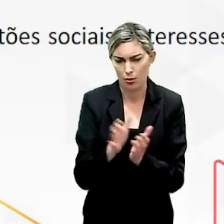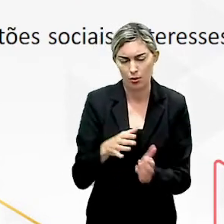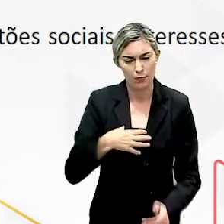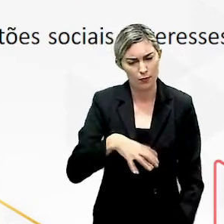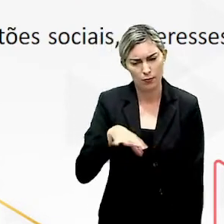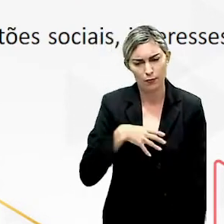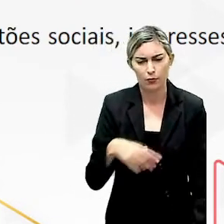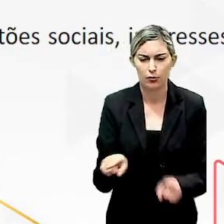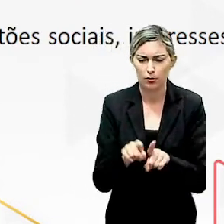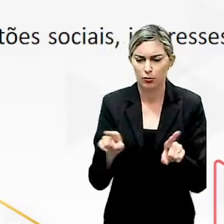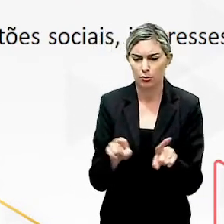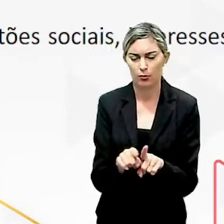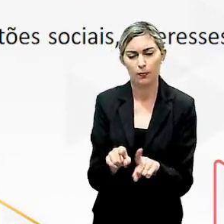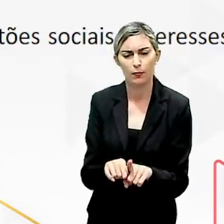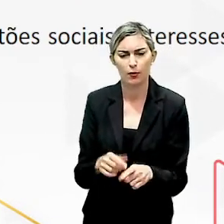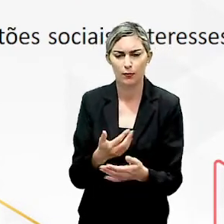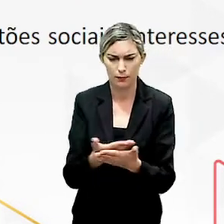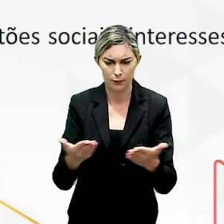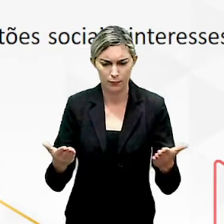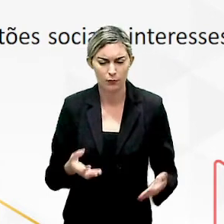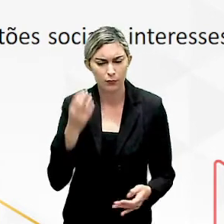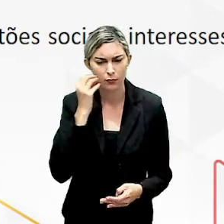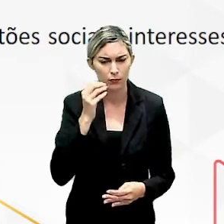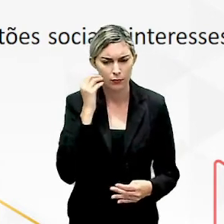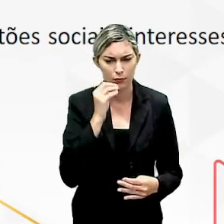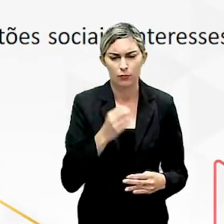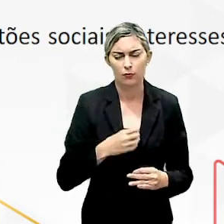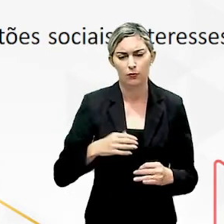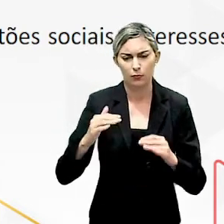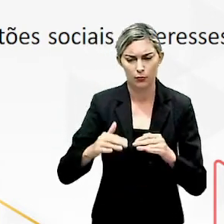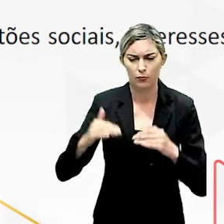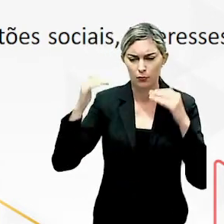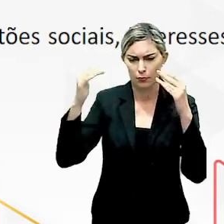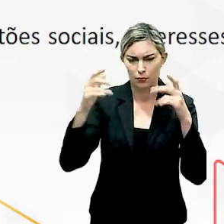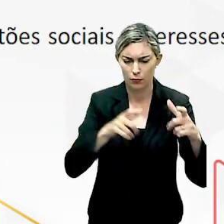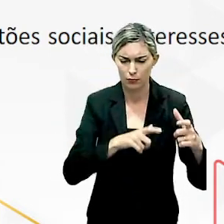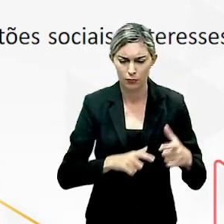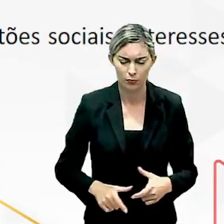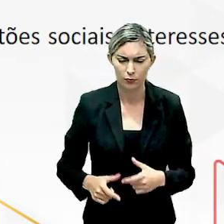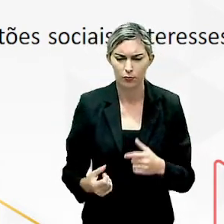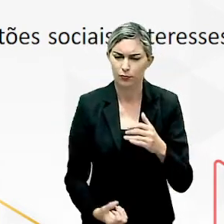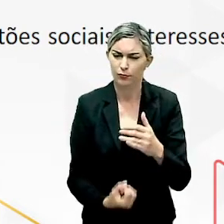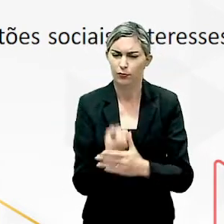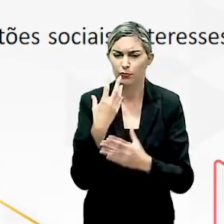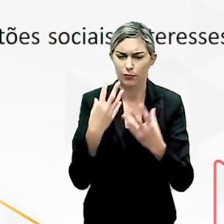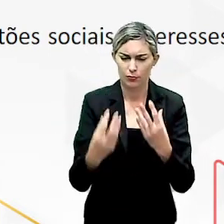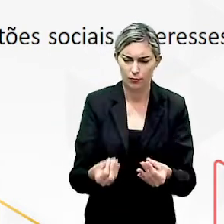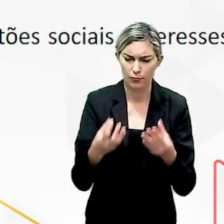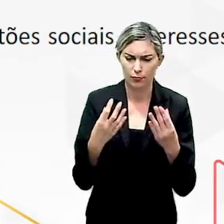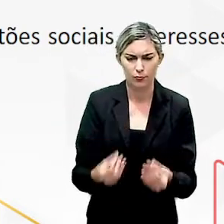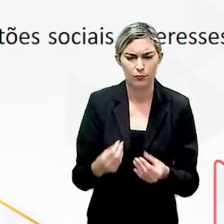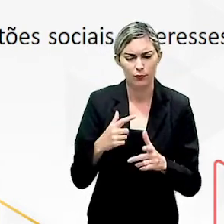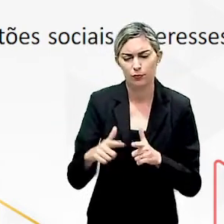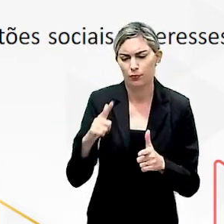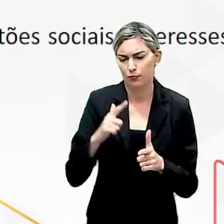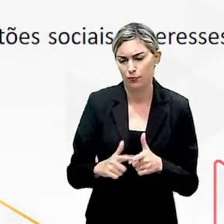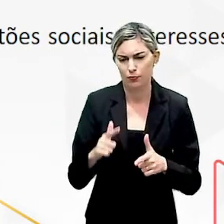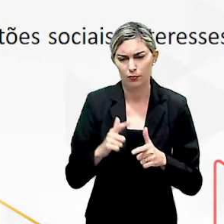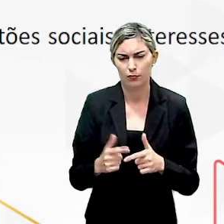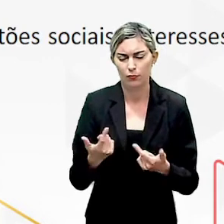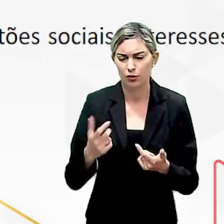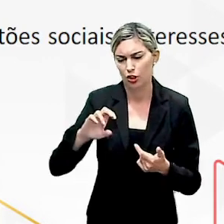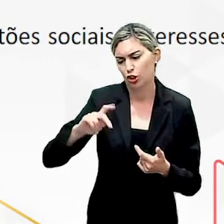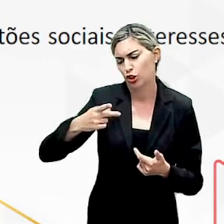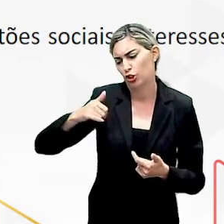Esse presidente Hermes da Fonseca vai tentar derrubar as oligarquias regionais e vai criar muito problema. Né? Chiquinha